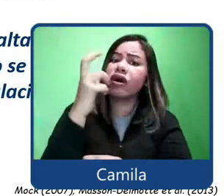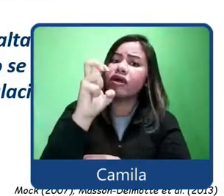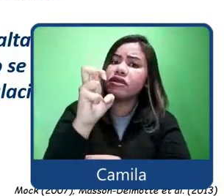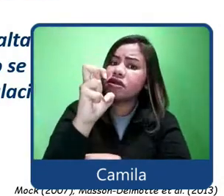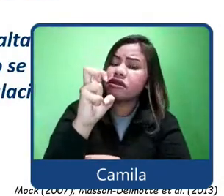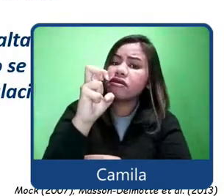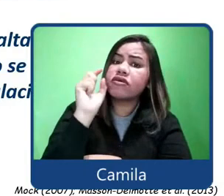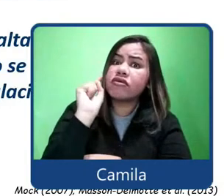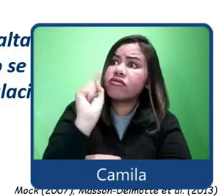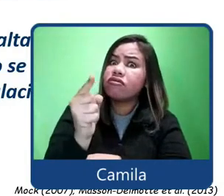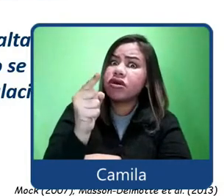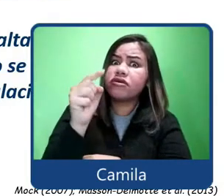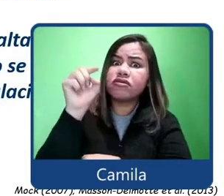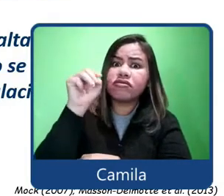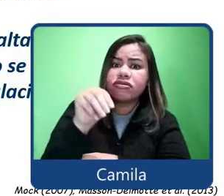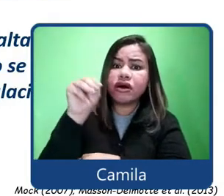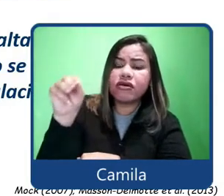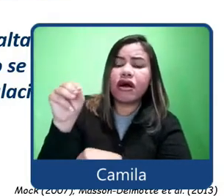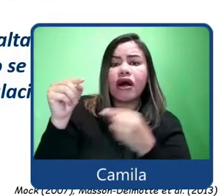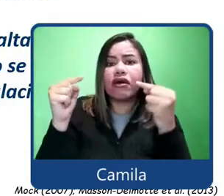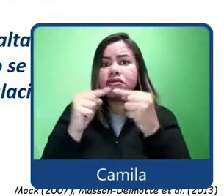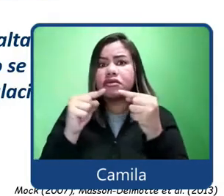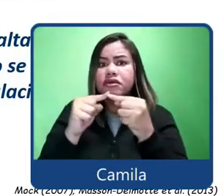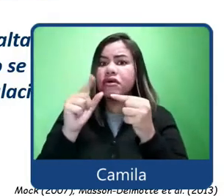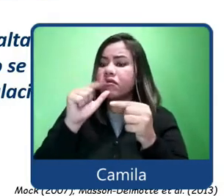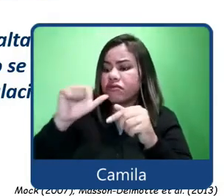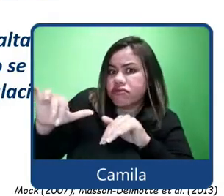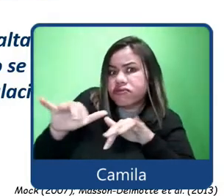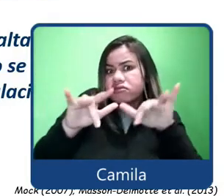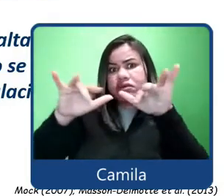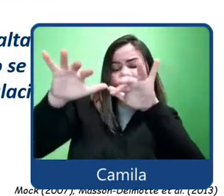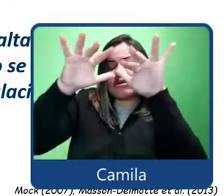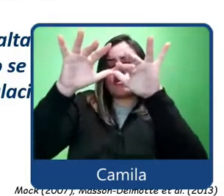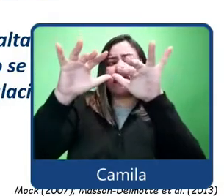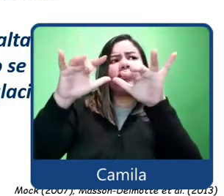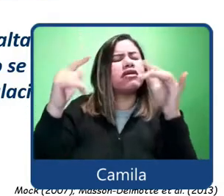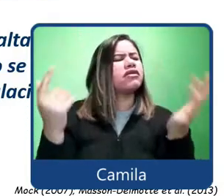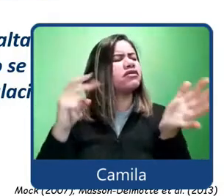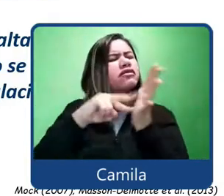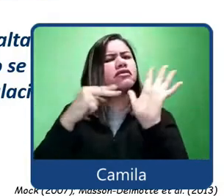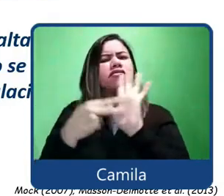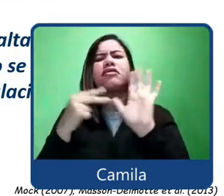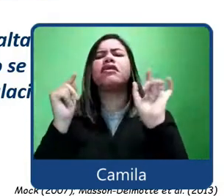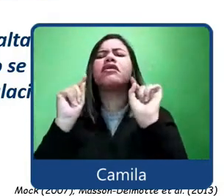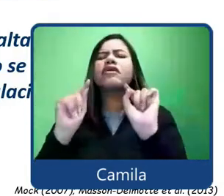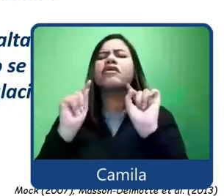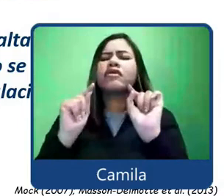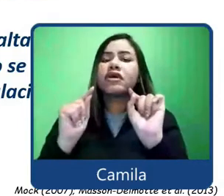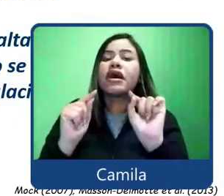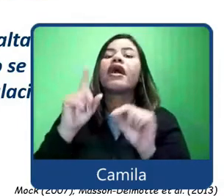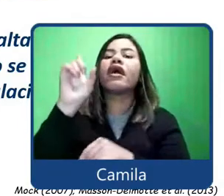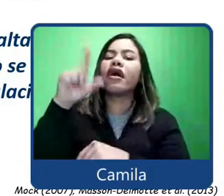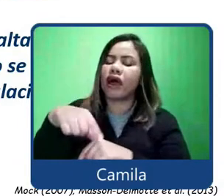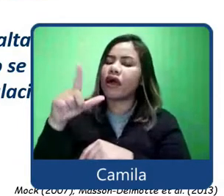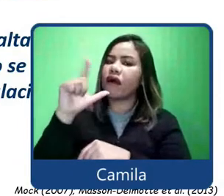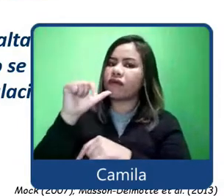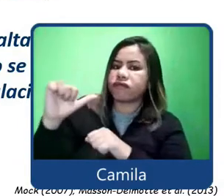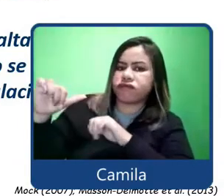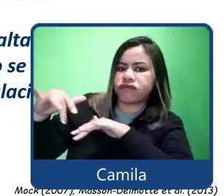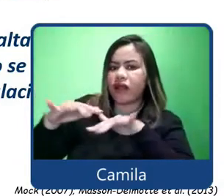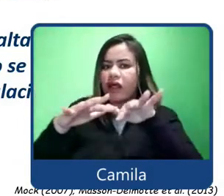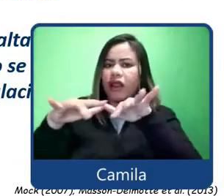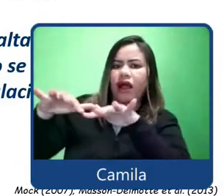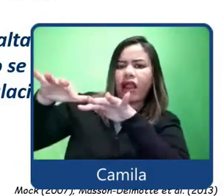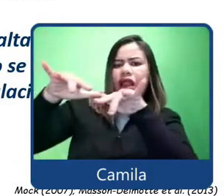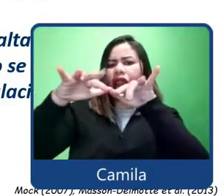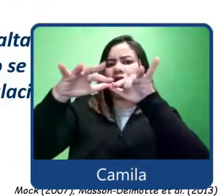por ano. O que isso nos diz, portanto? Nos diz, em primeiro lugar, que a taxa atual de elevação do nível do mar é incomum em relação aos